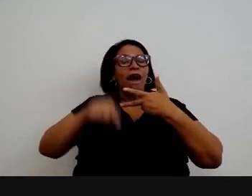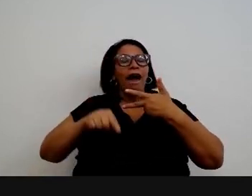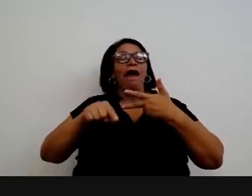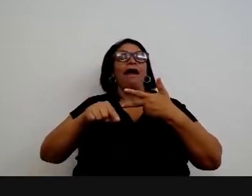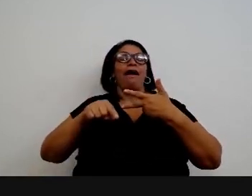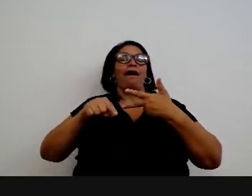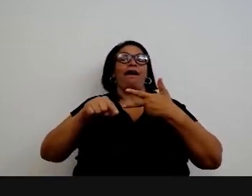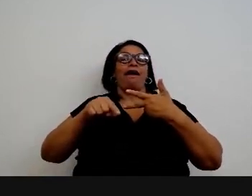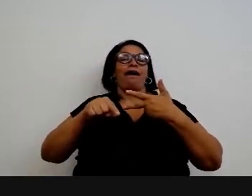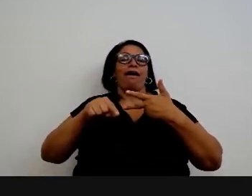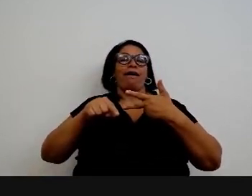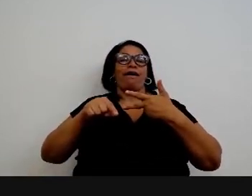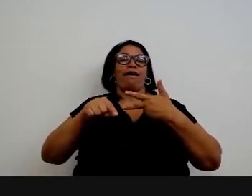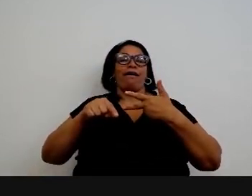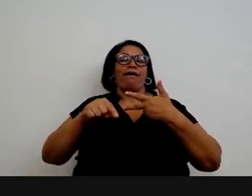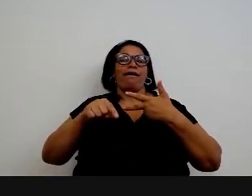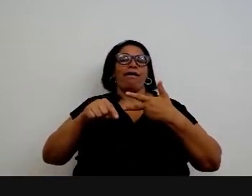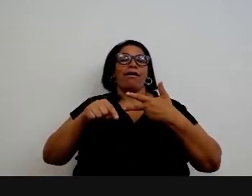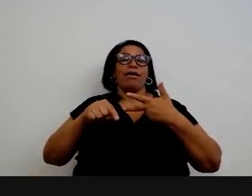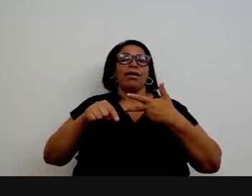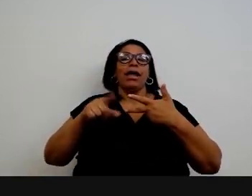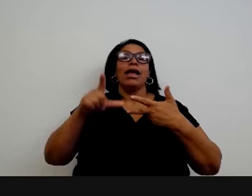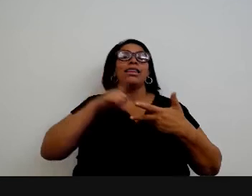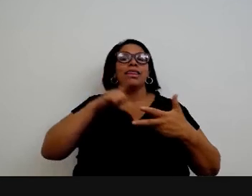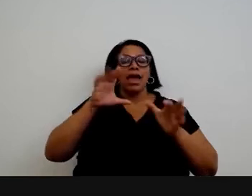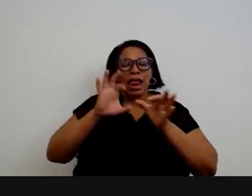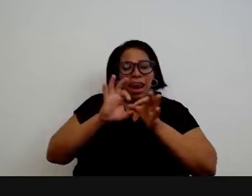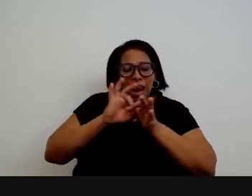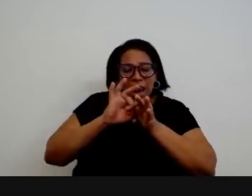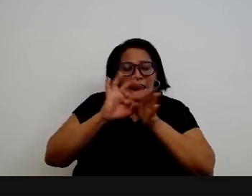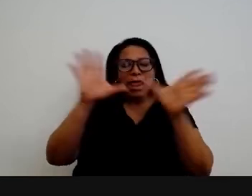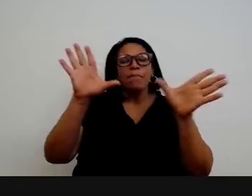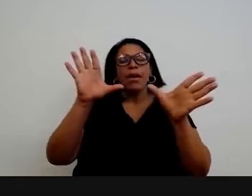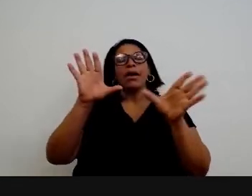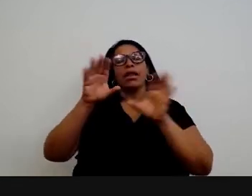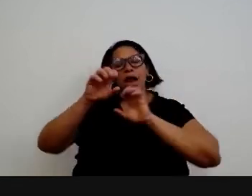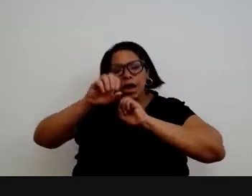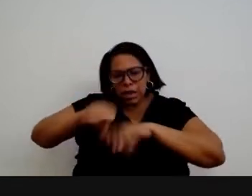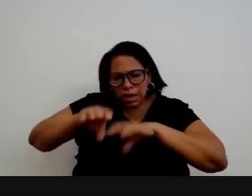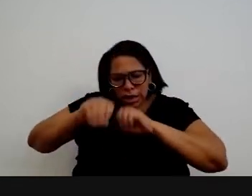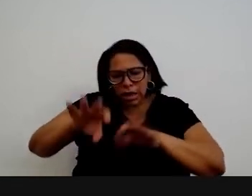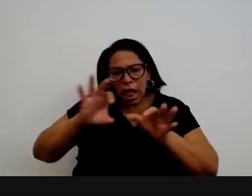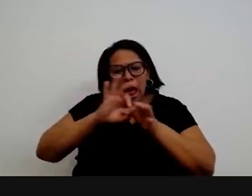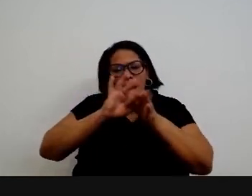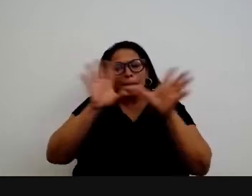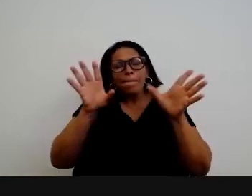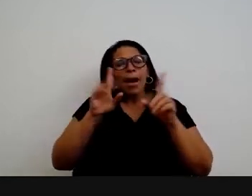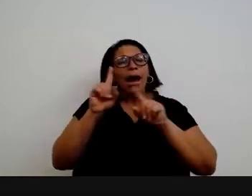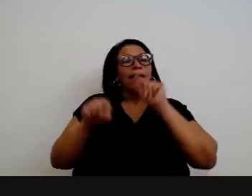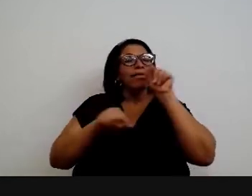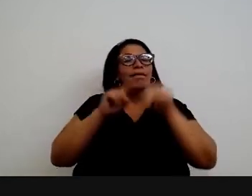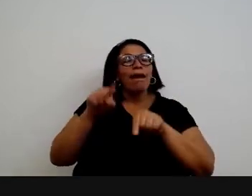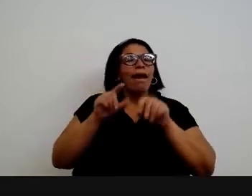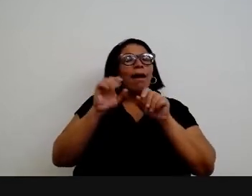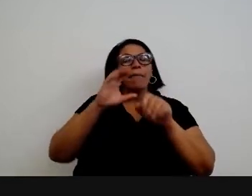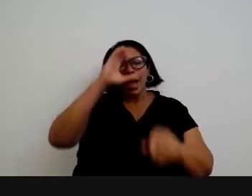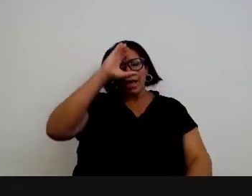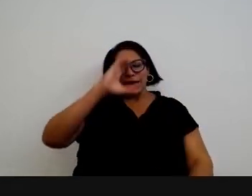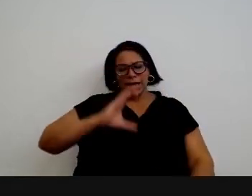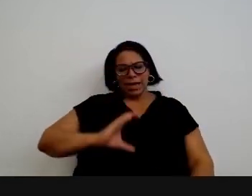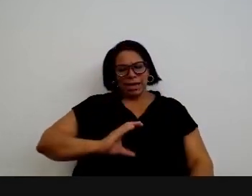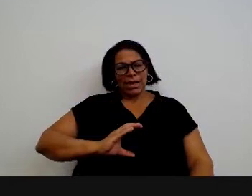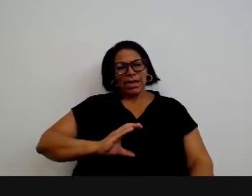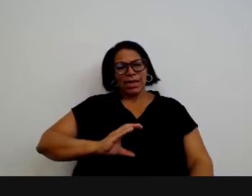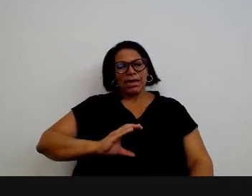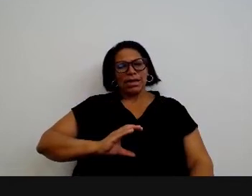o parlamento pega uma parcela disso. Quer dizer, democracia, sim. Agora, tem a educação para a cidadania,